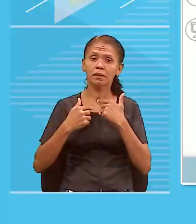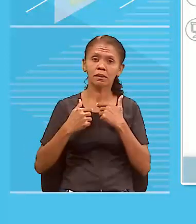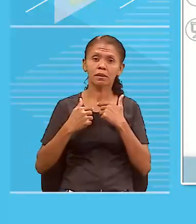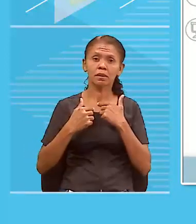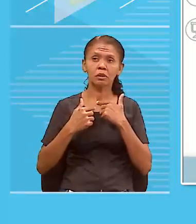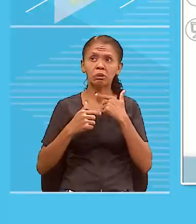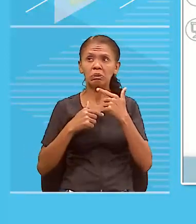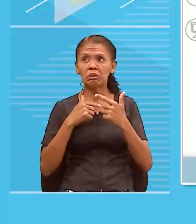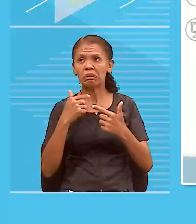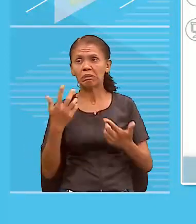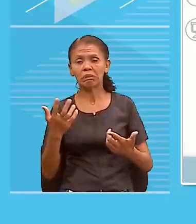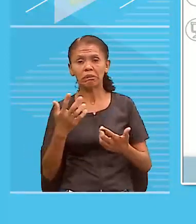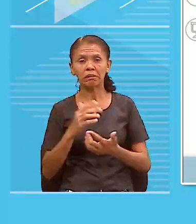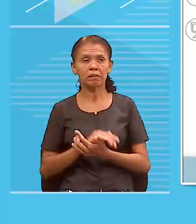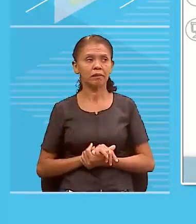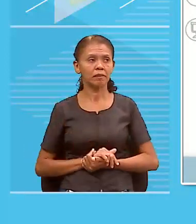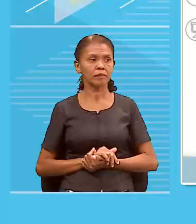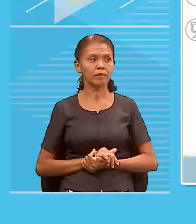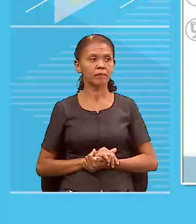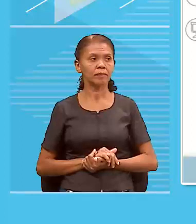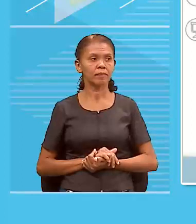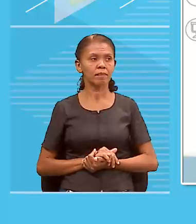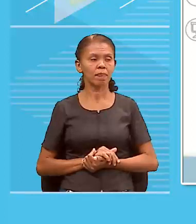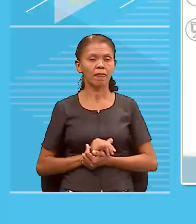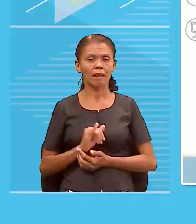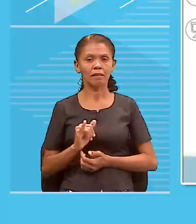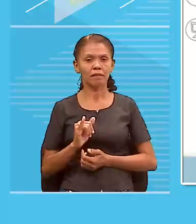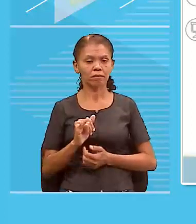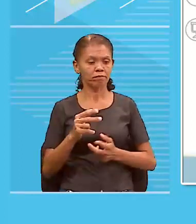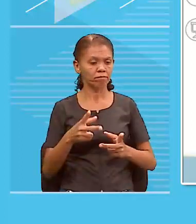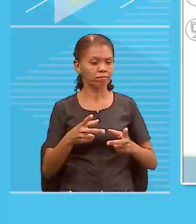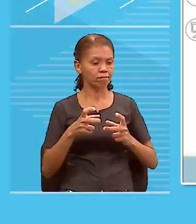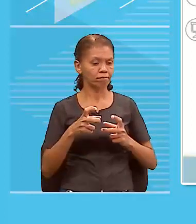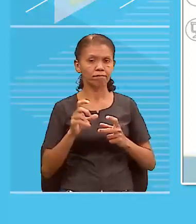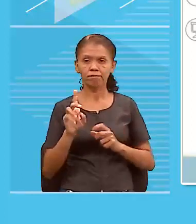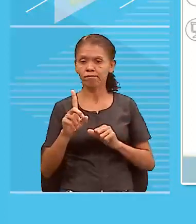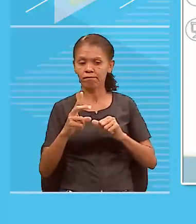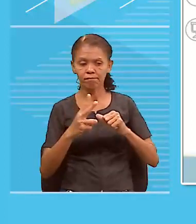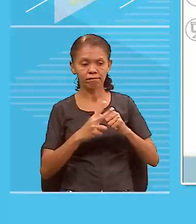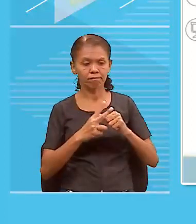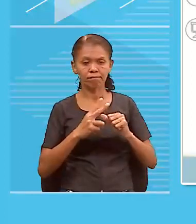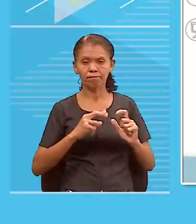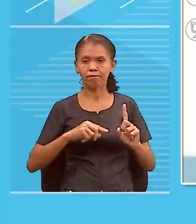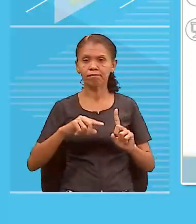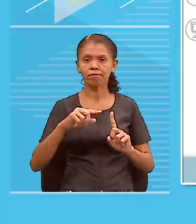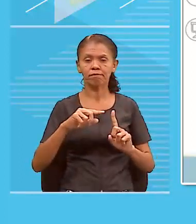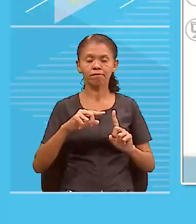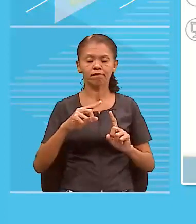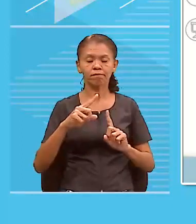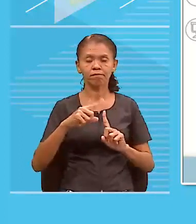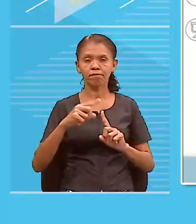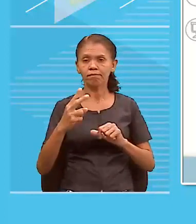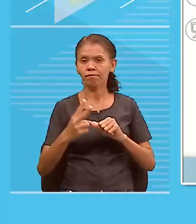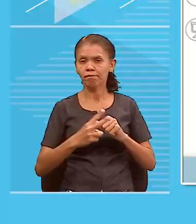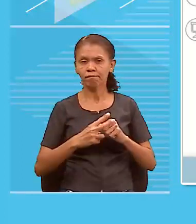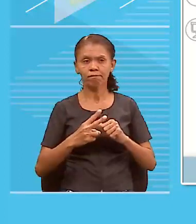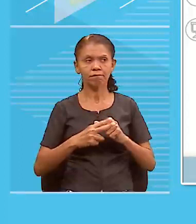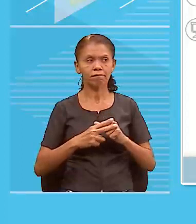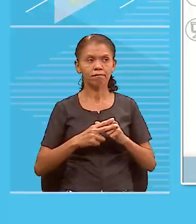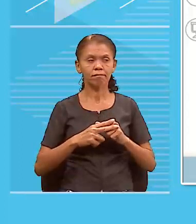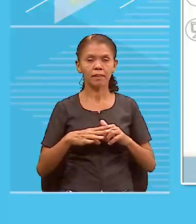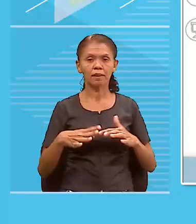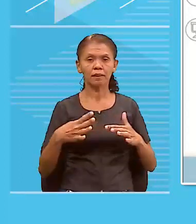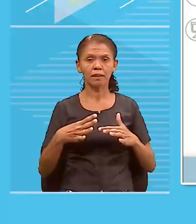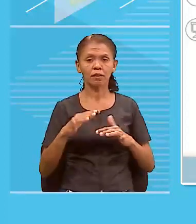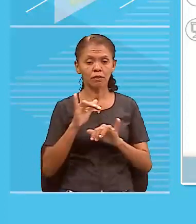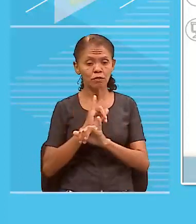porque quando eu faço o reconhecimento só do modo eu já tenho certas informações que estão contidas no